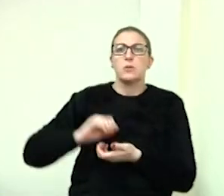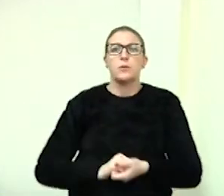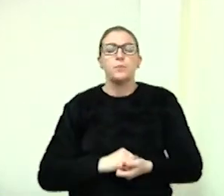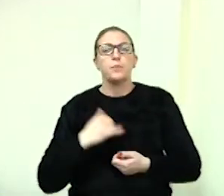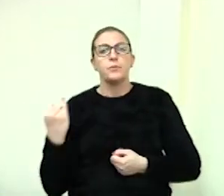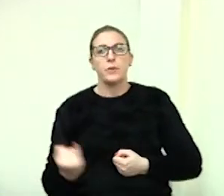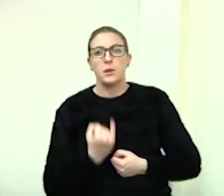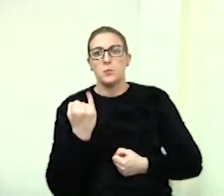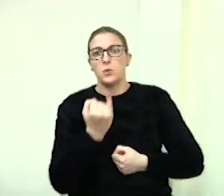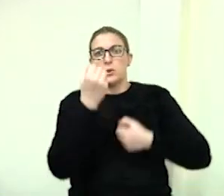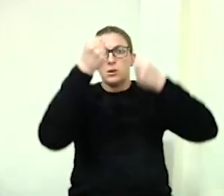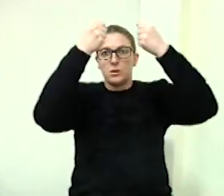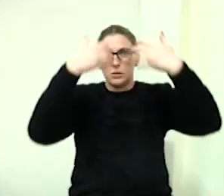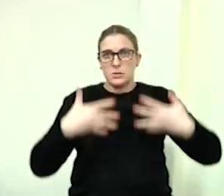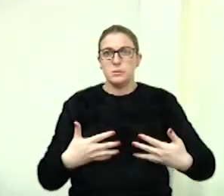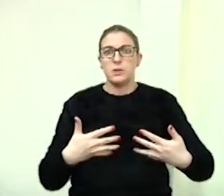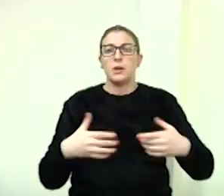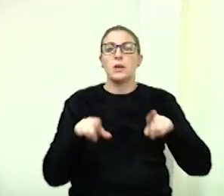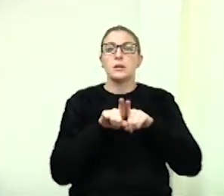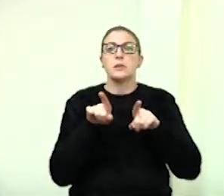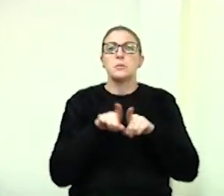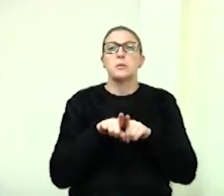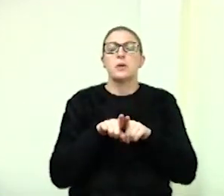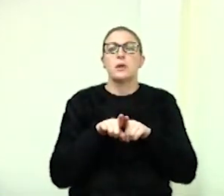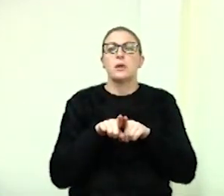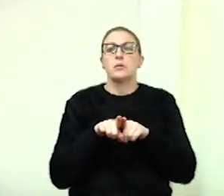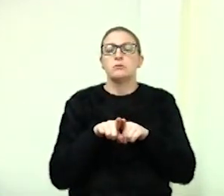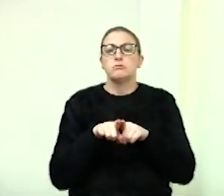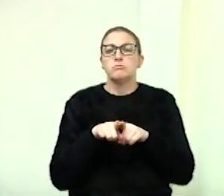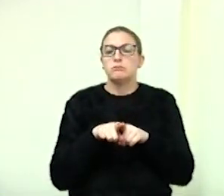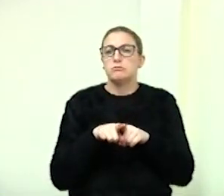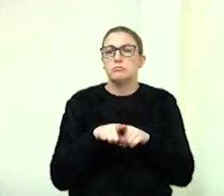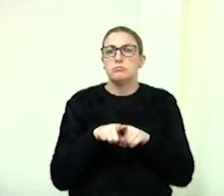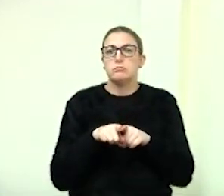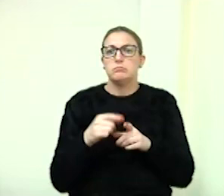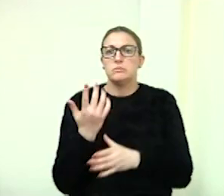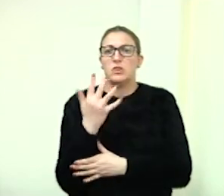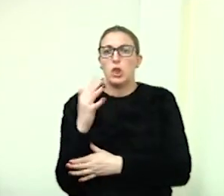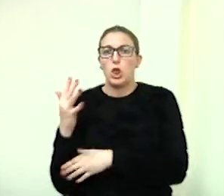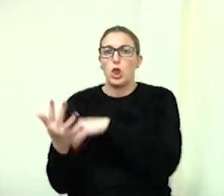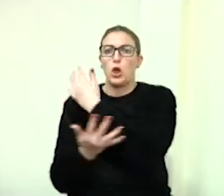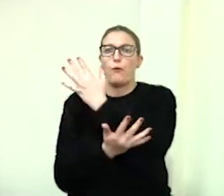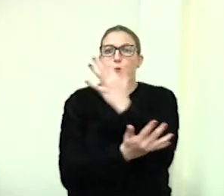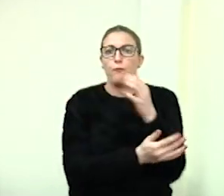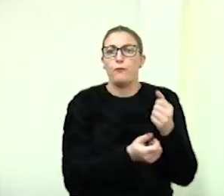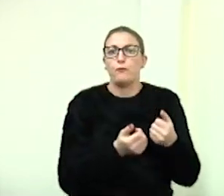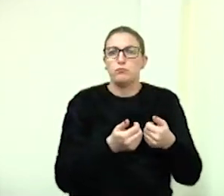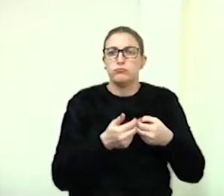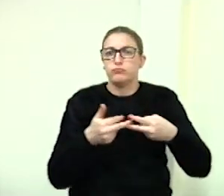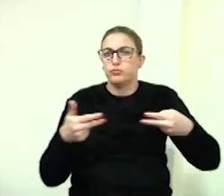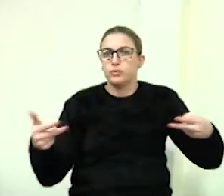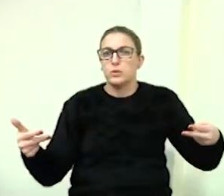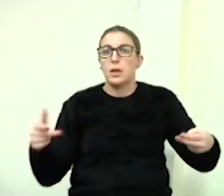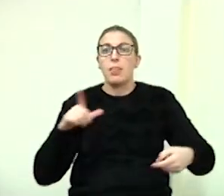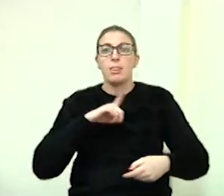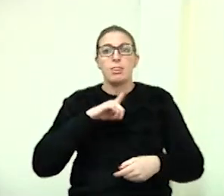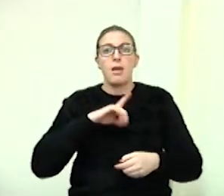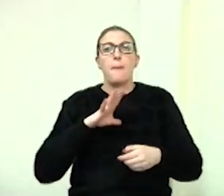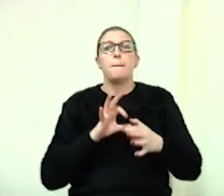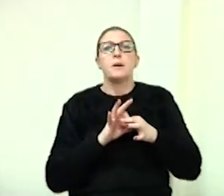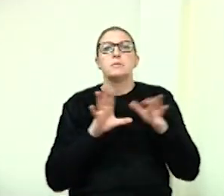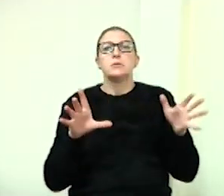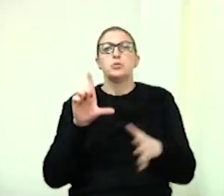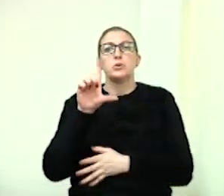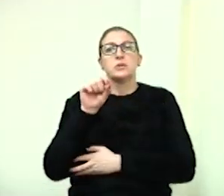deixar claro isso. Temos na questão vegetal, em torno de 10.000 permissões de trânsito vegetal para fora do Estado ou do país,